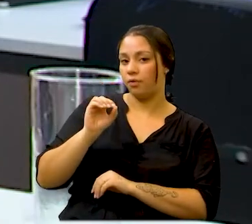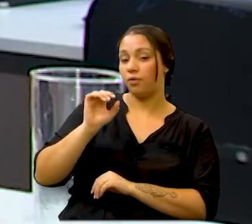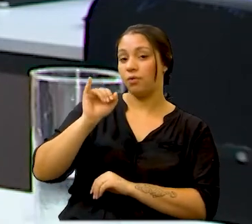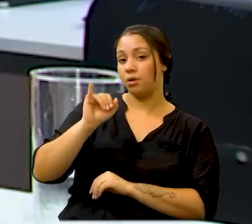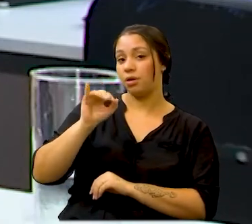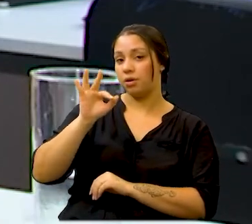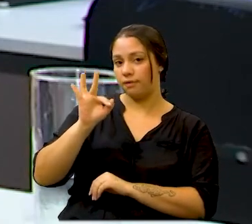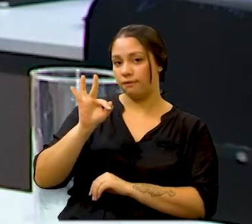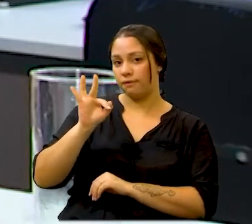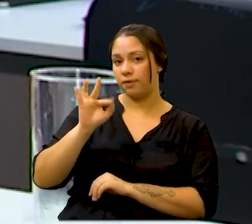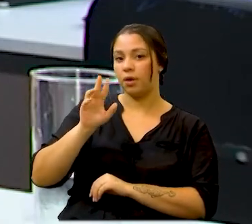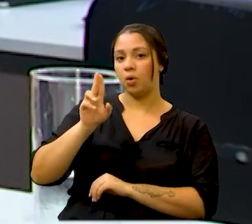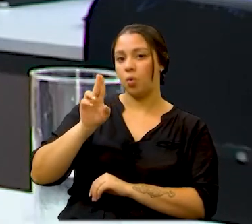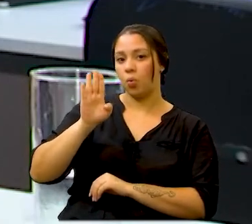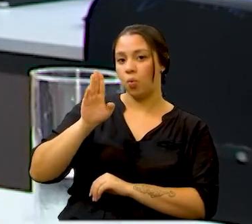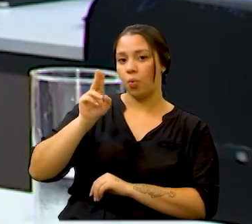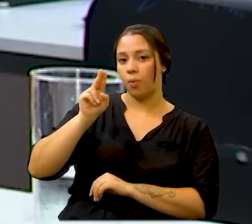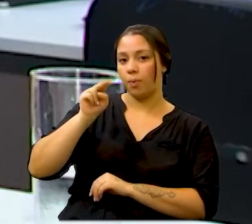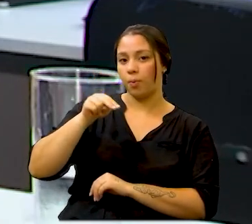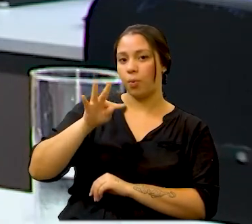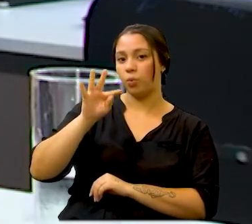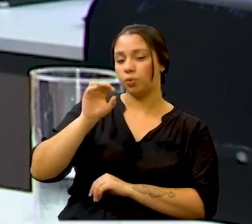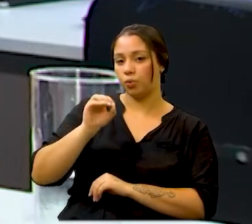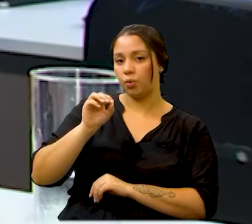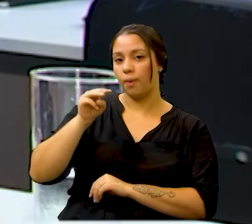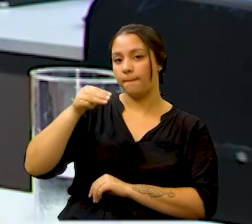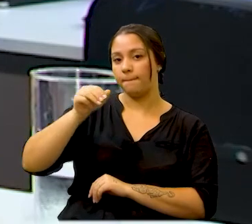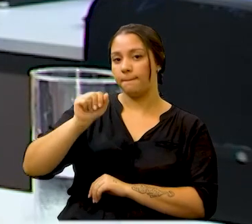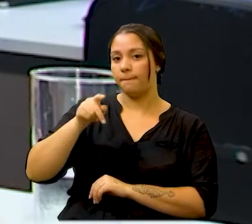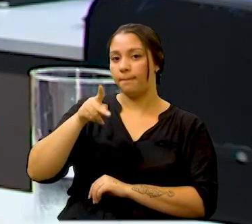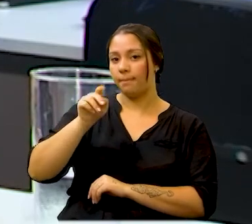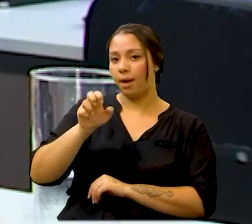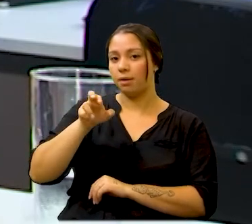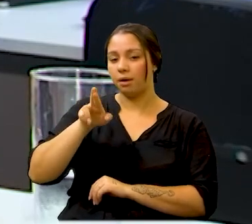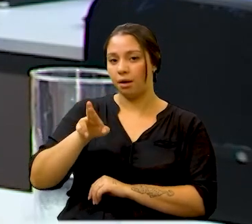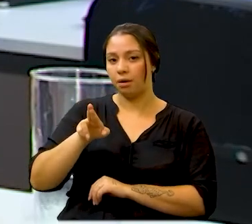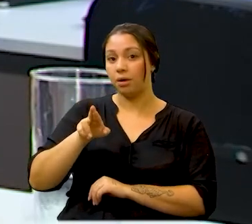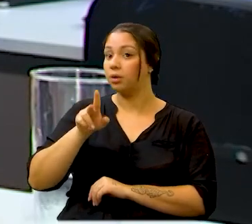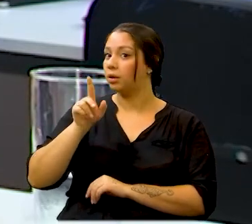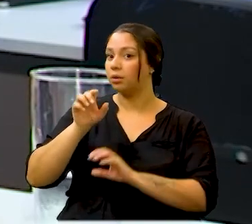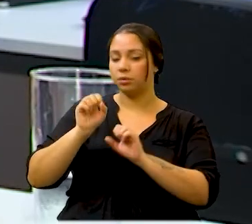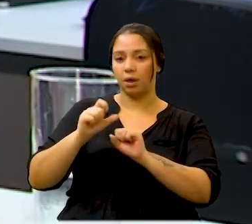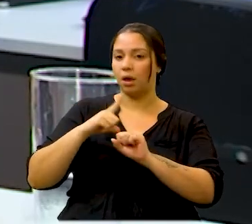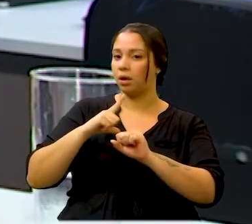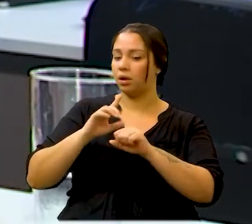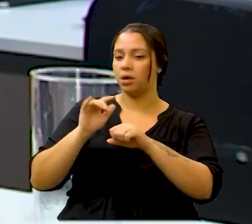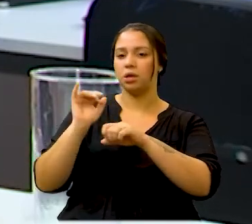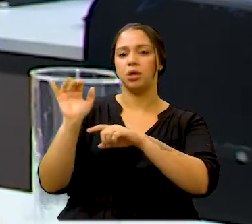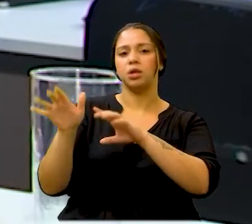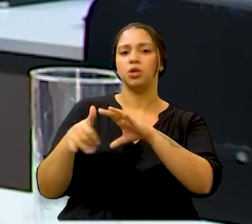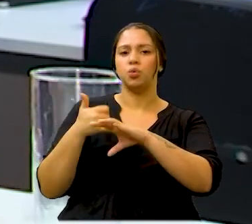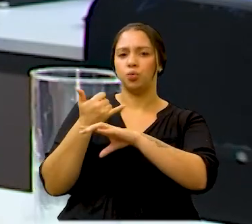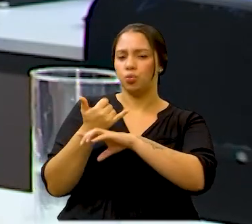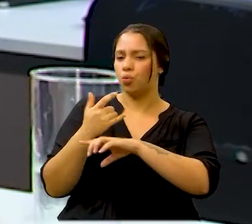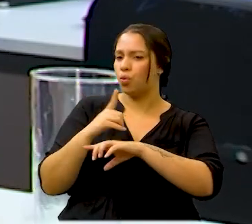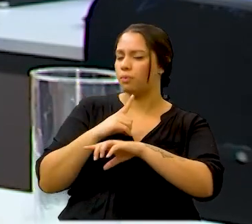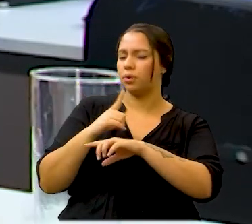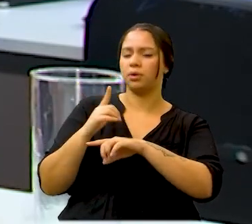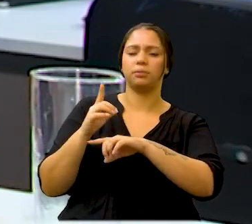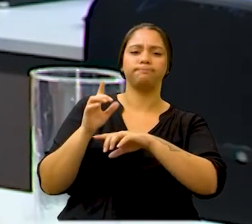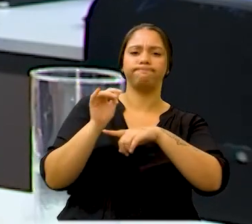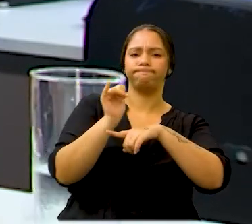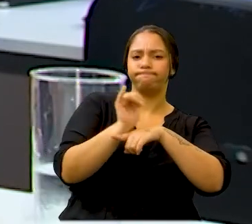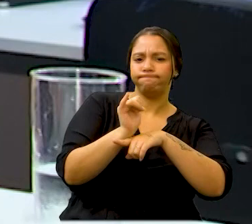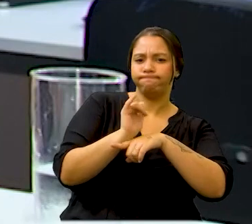Maker. Se colocar lá, tem as informações, na plataforma também tem. Tá. E vocês podem, né, apreciar